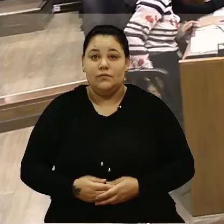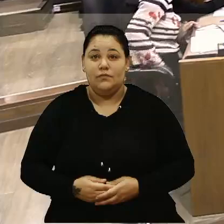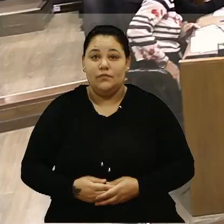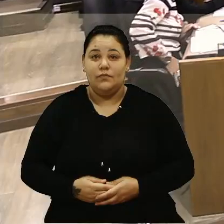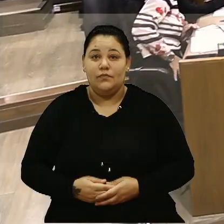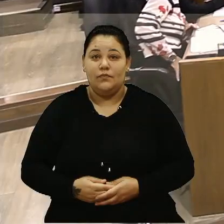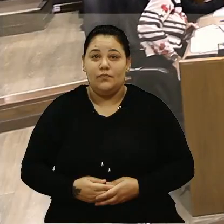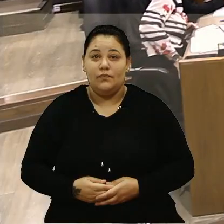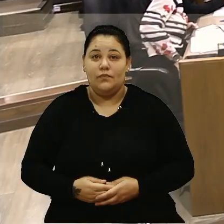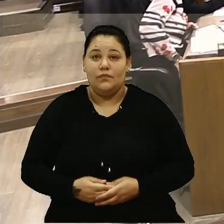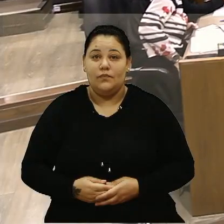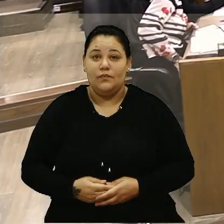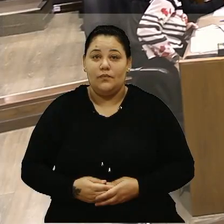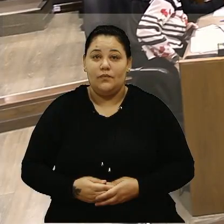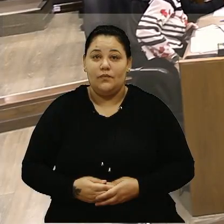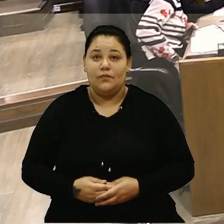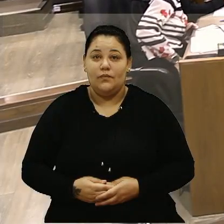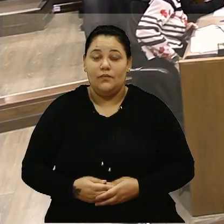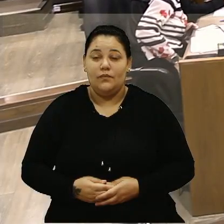vereador Ramon Teles.